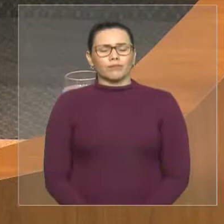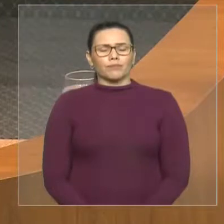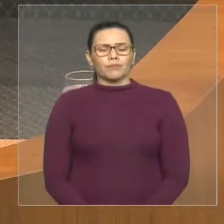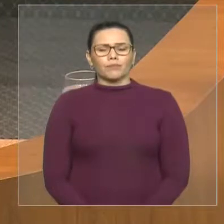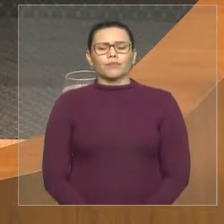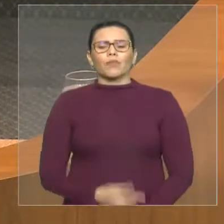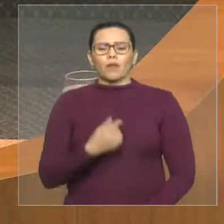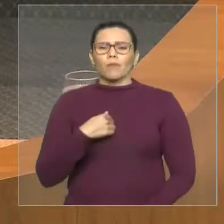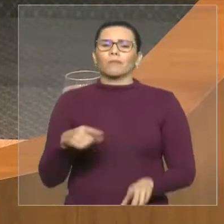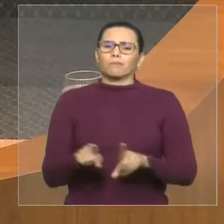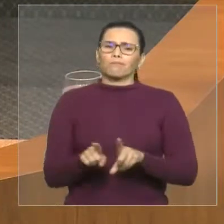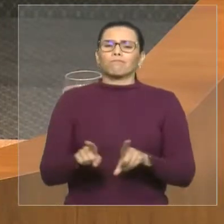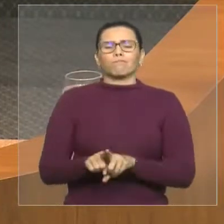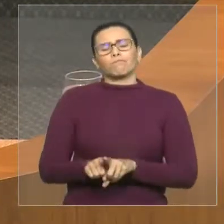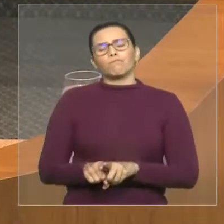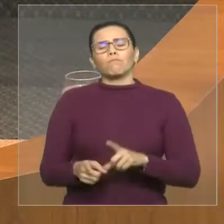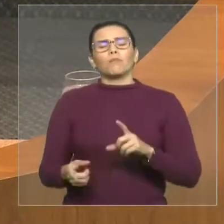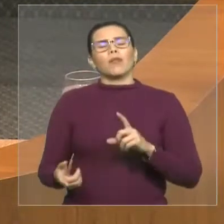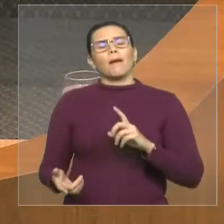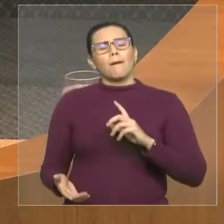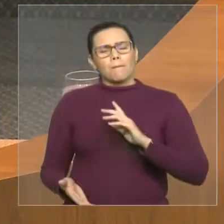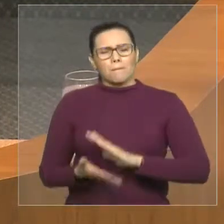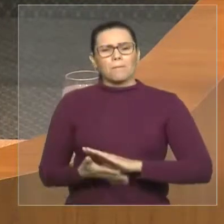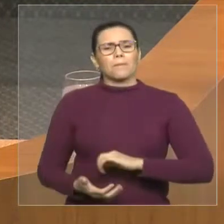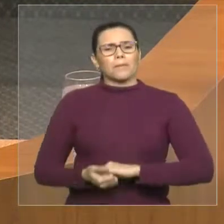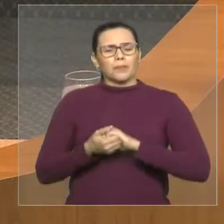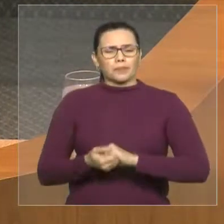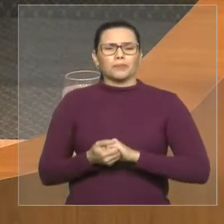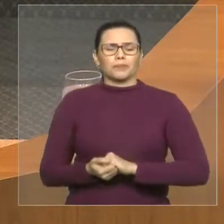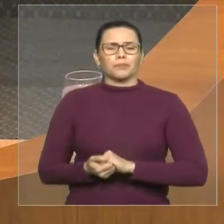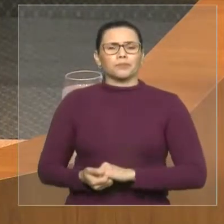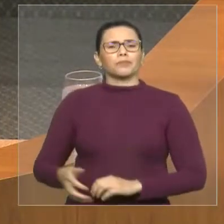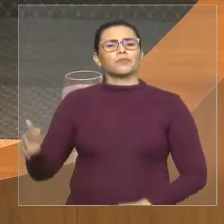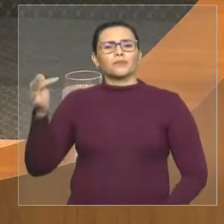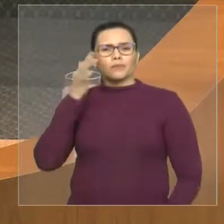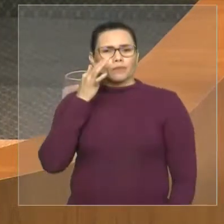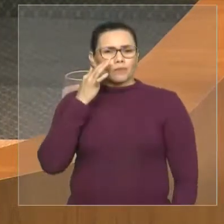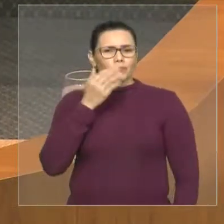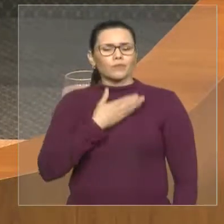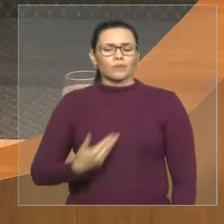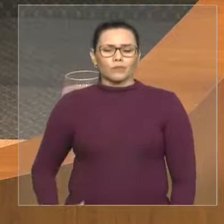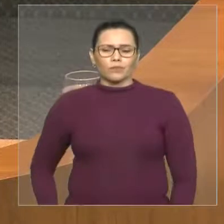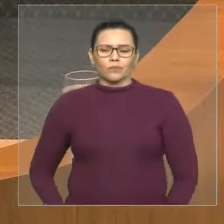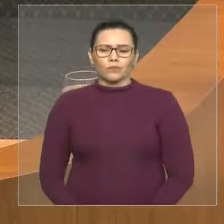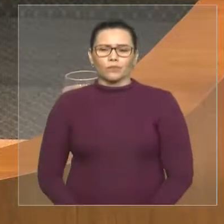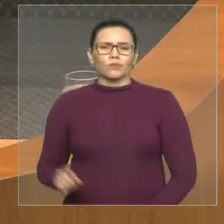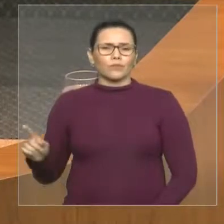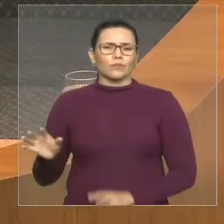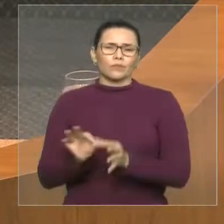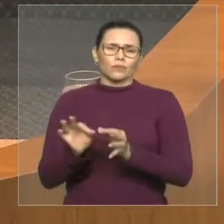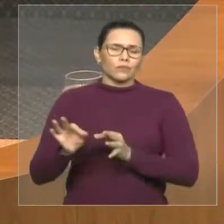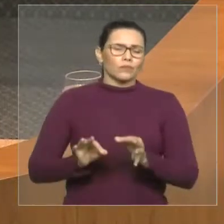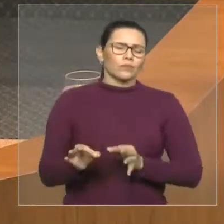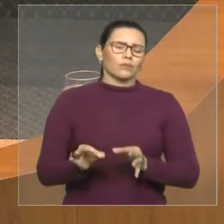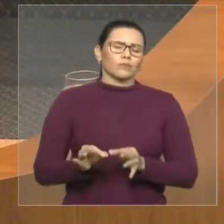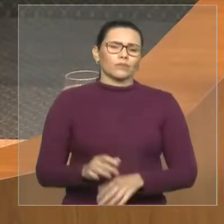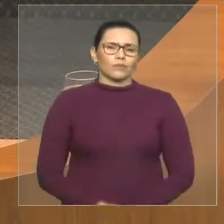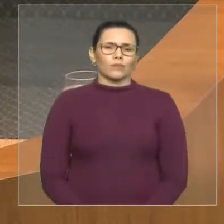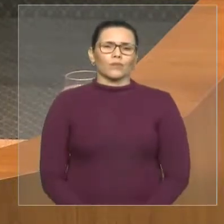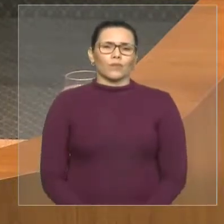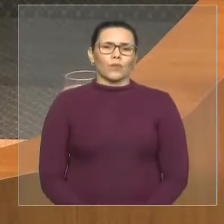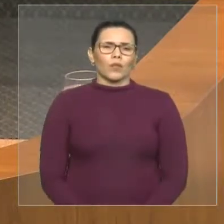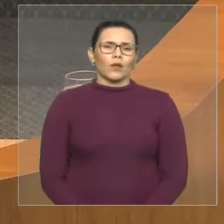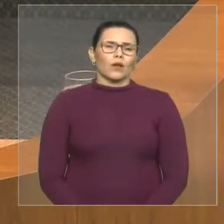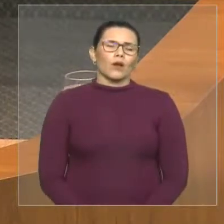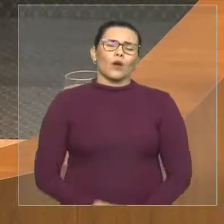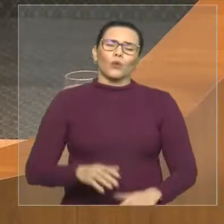governador Flávio Dino, pela realização dos jogos escolares, que mesmo no momento de crise, mesmo no momento de